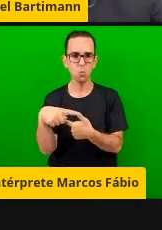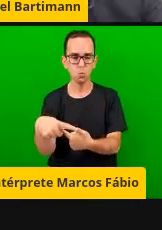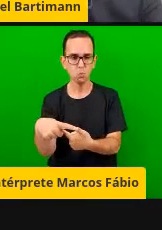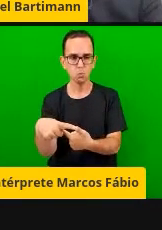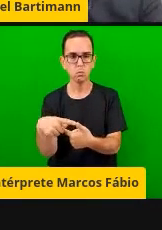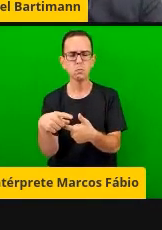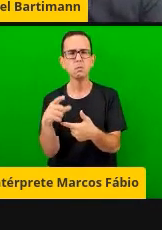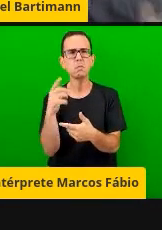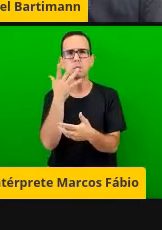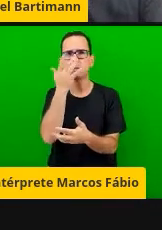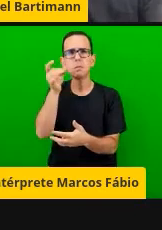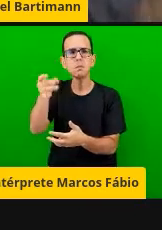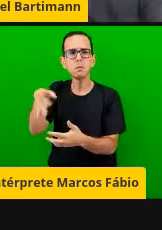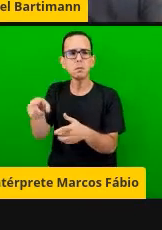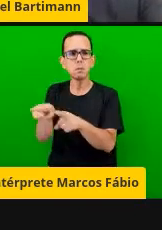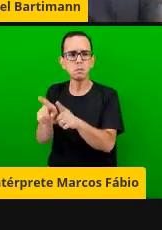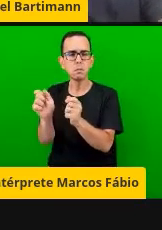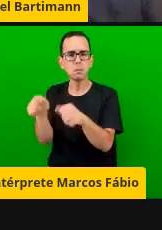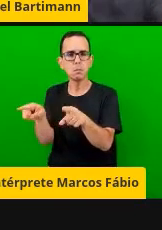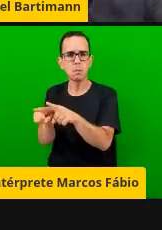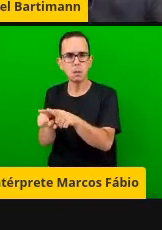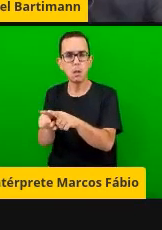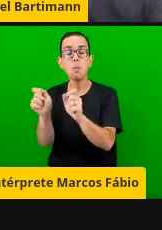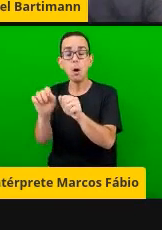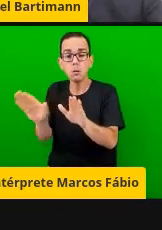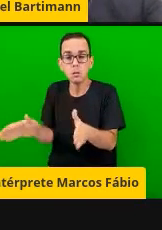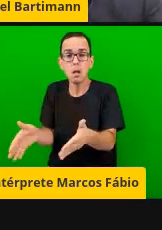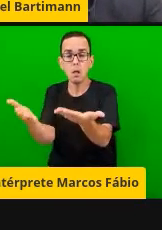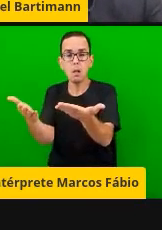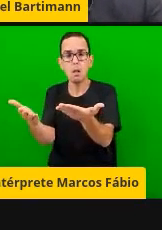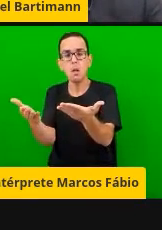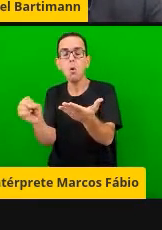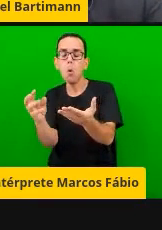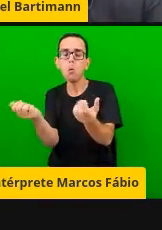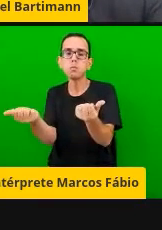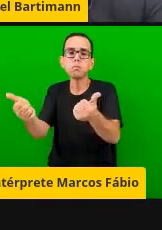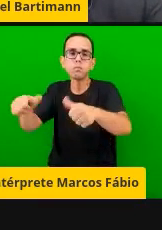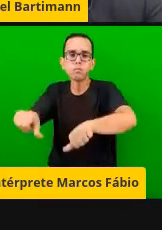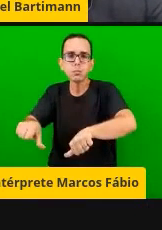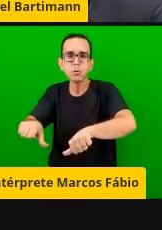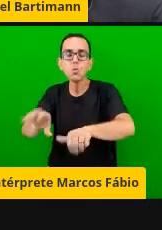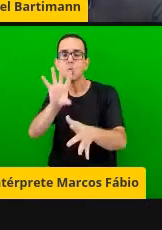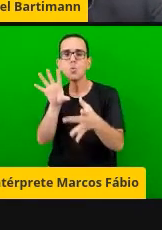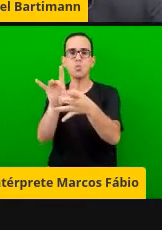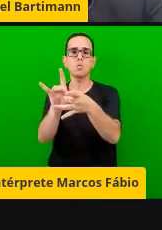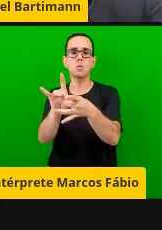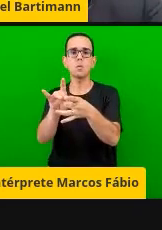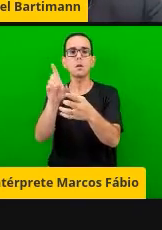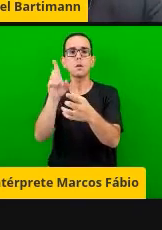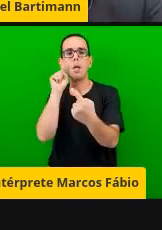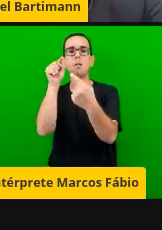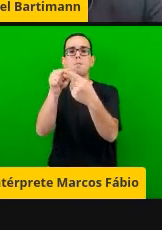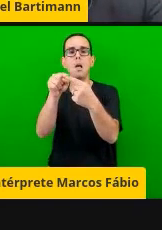desconsiderando isso que eu acabei de falar, ela vai levar ou favorecer a consolidação do que a gente chama império da informação.